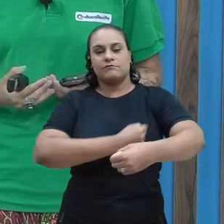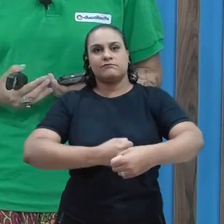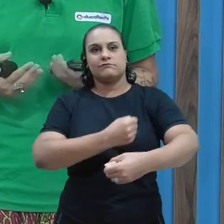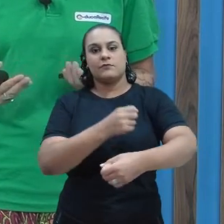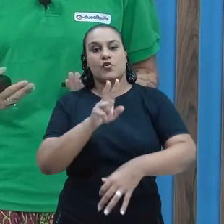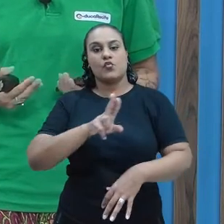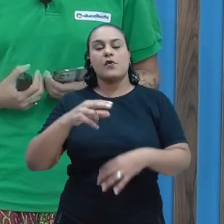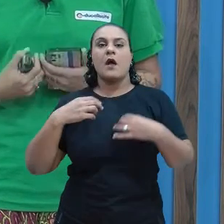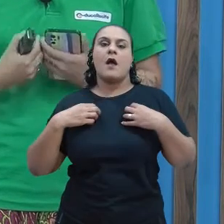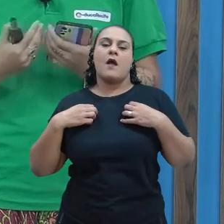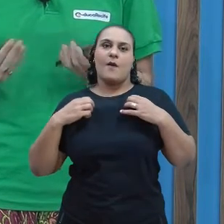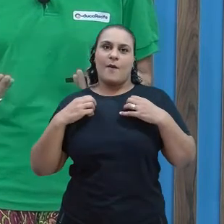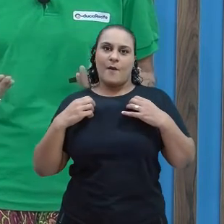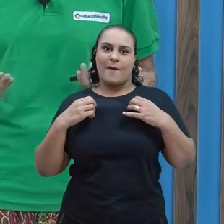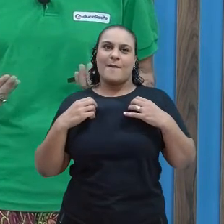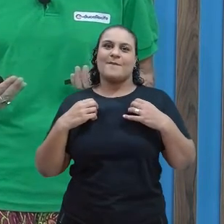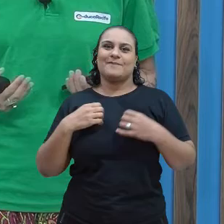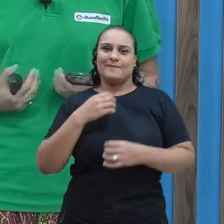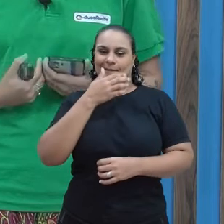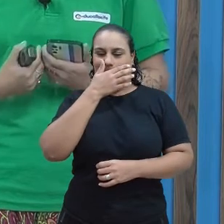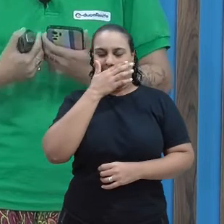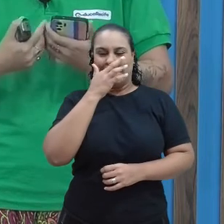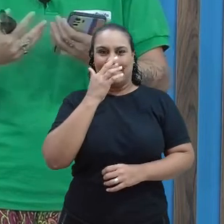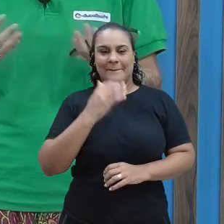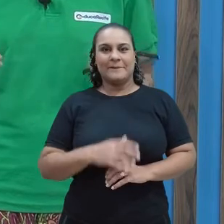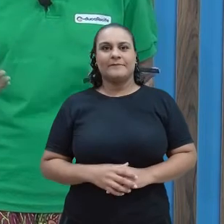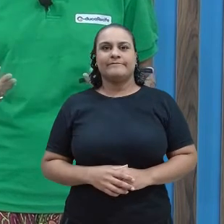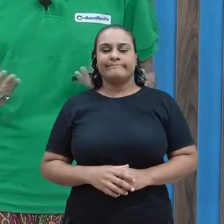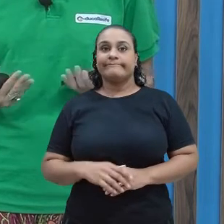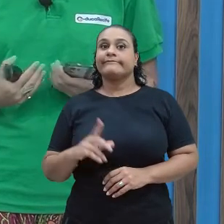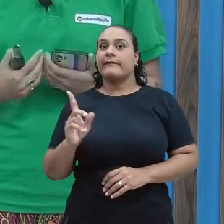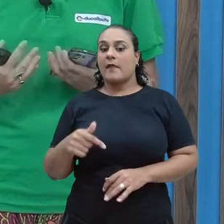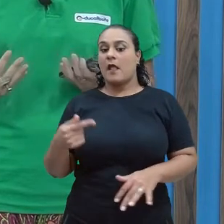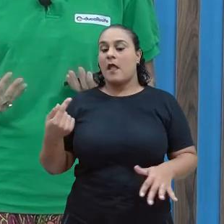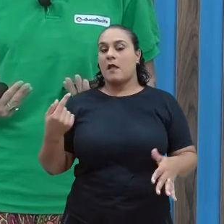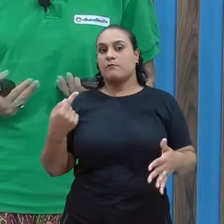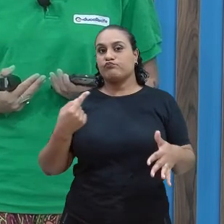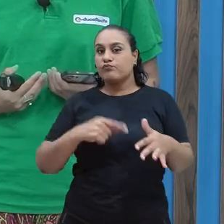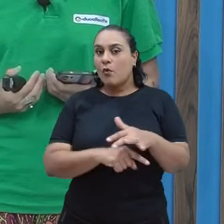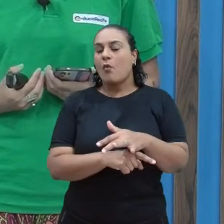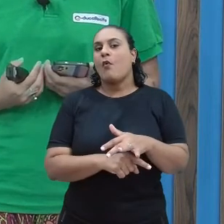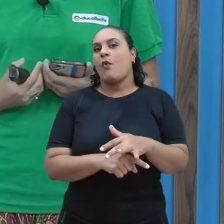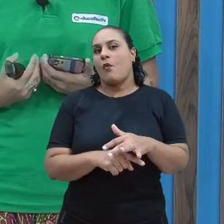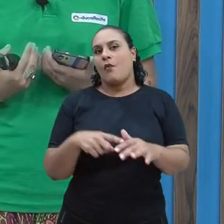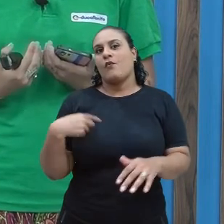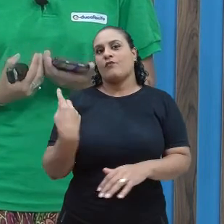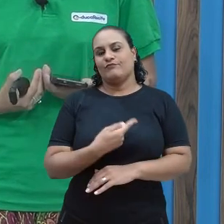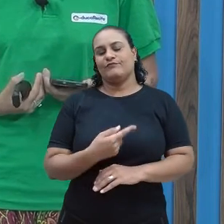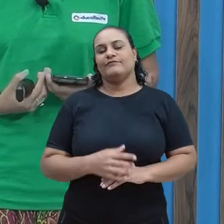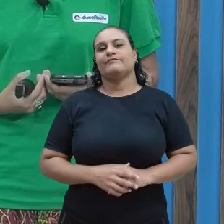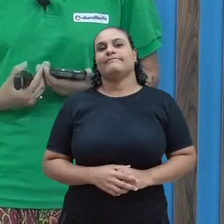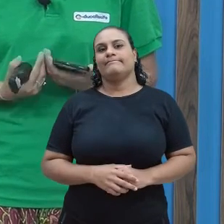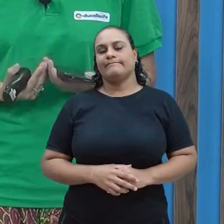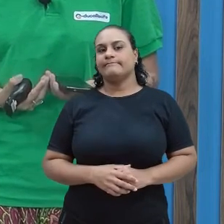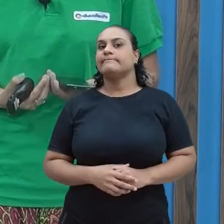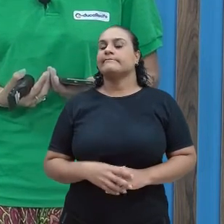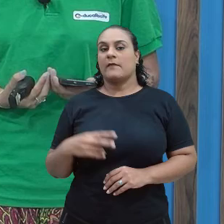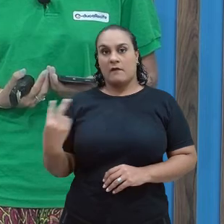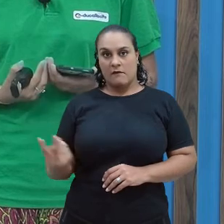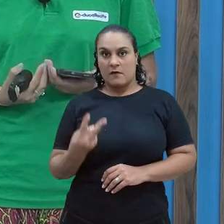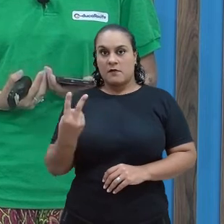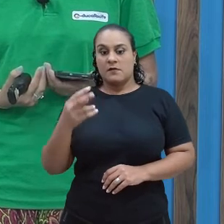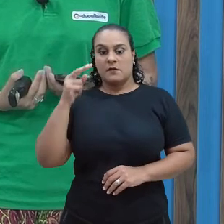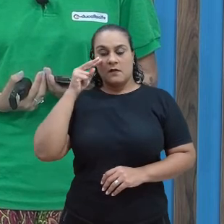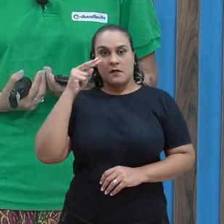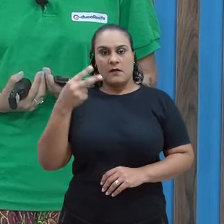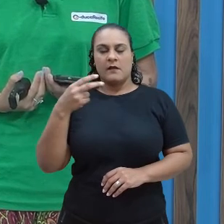vestimentas, enfim, tá aí, né? É raiz nossa, é nossa raiz também. Então vamos valorizar, vamos reconhecer